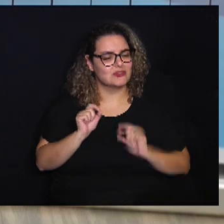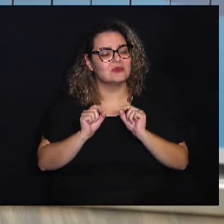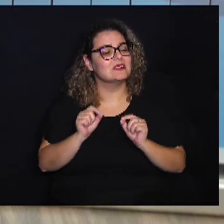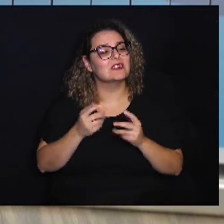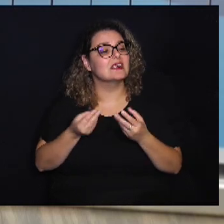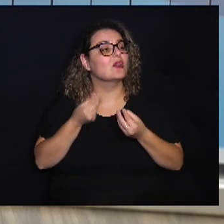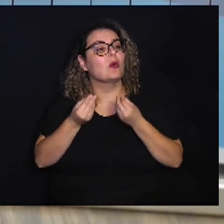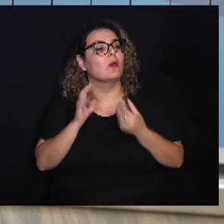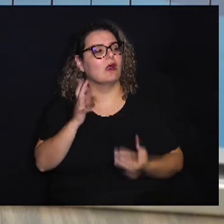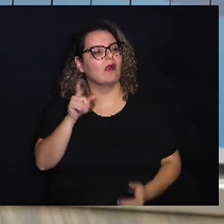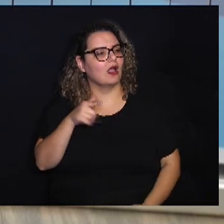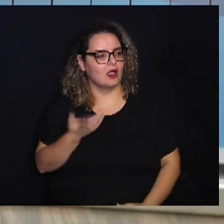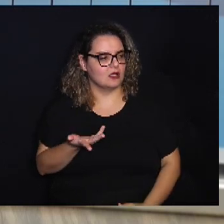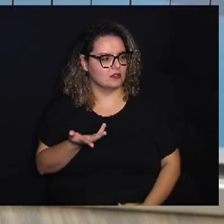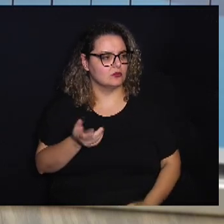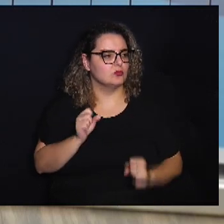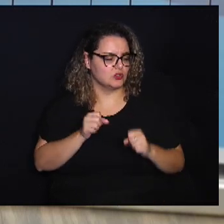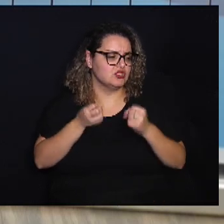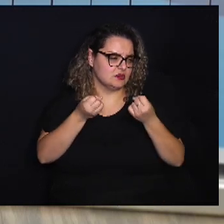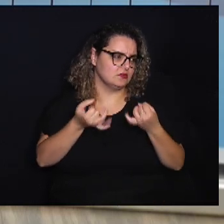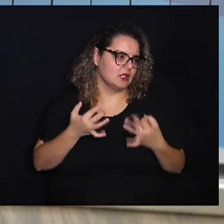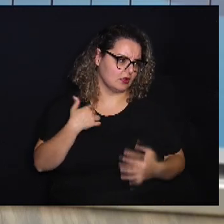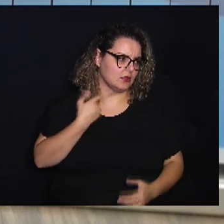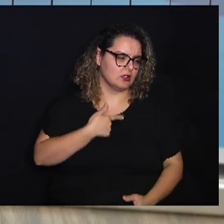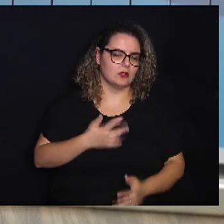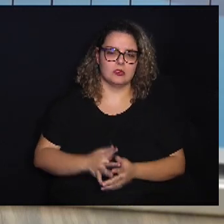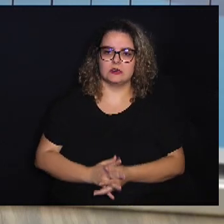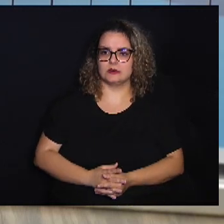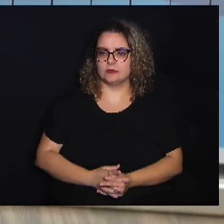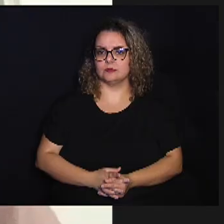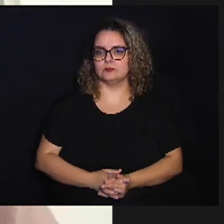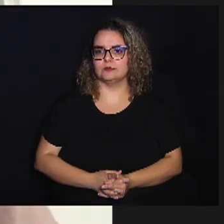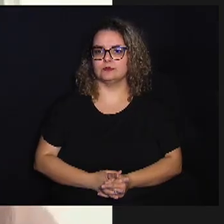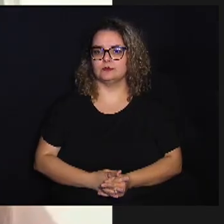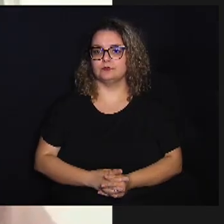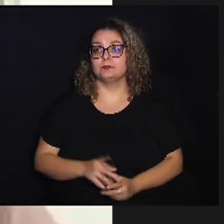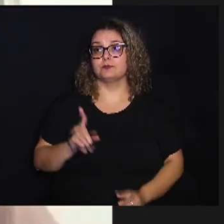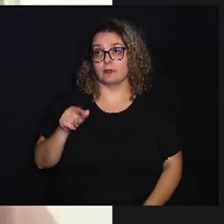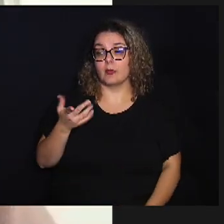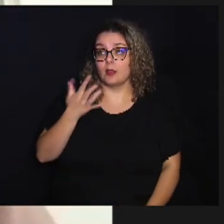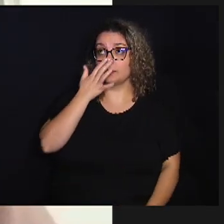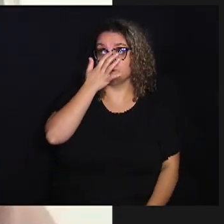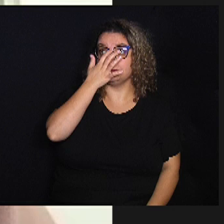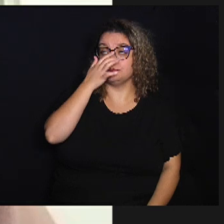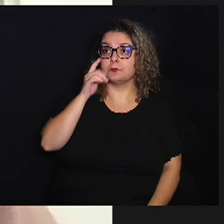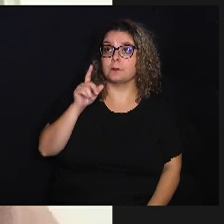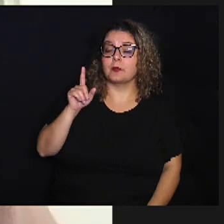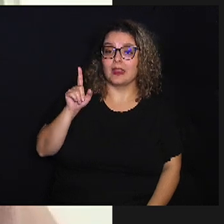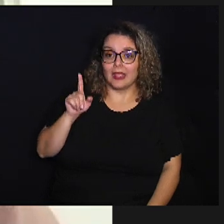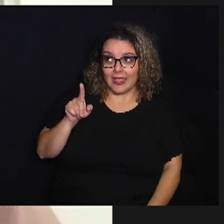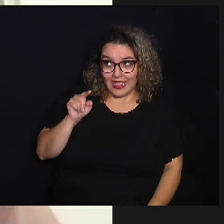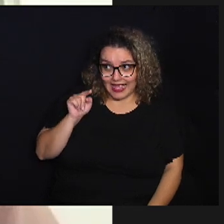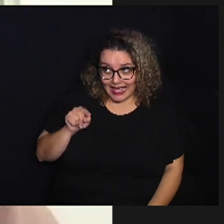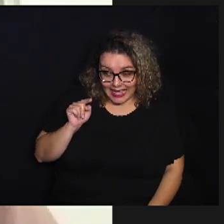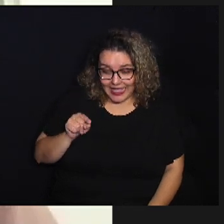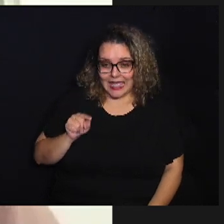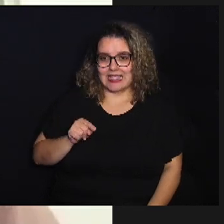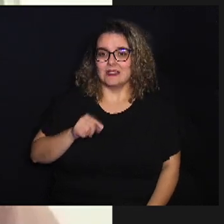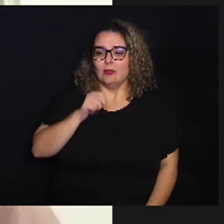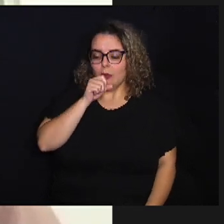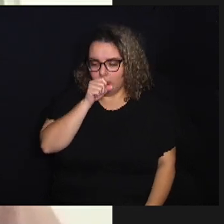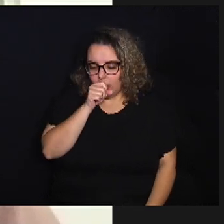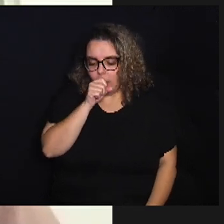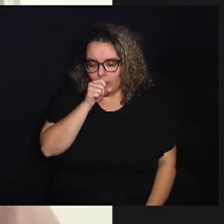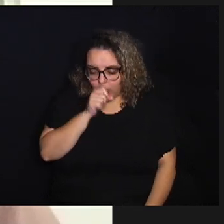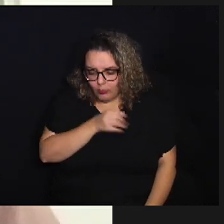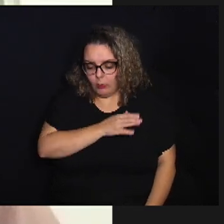que você poderia explicar isso para a gente? Isso. Essa tosse resultante